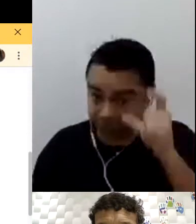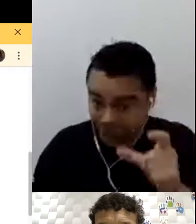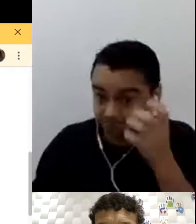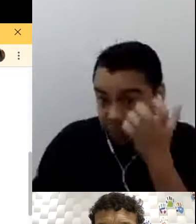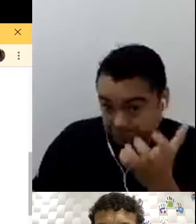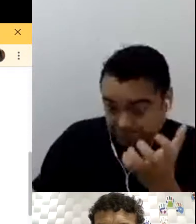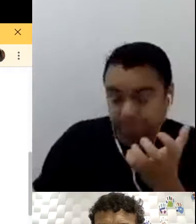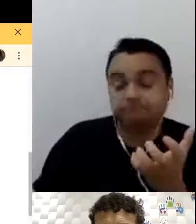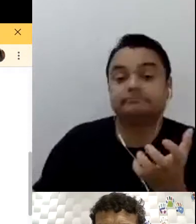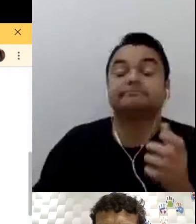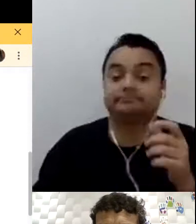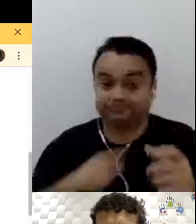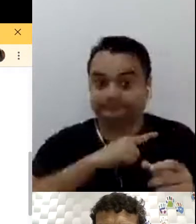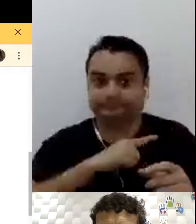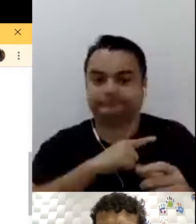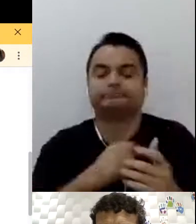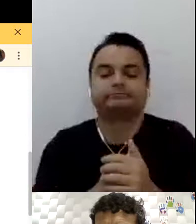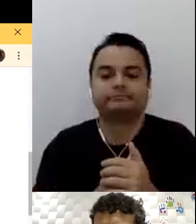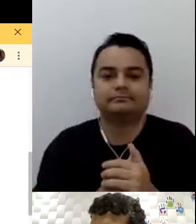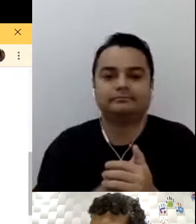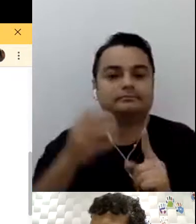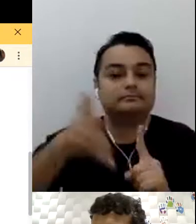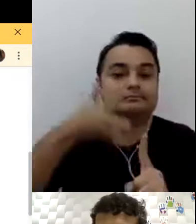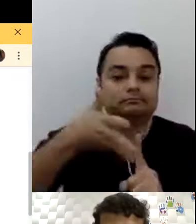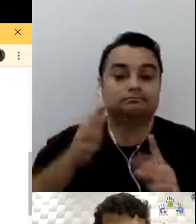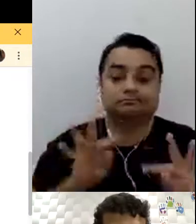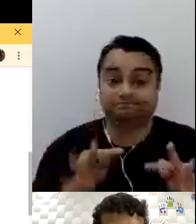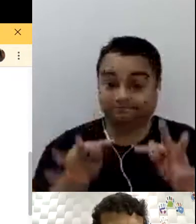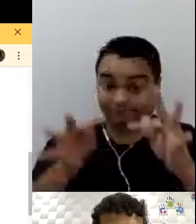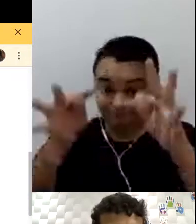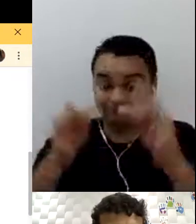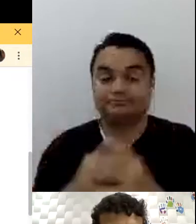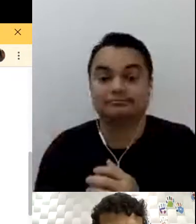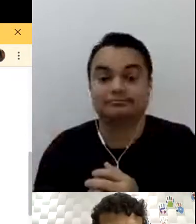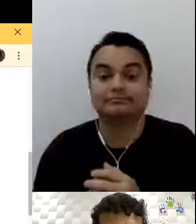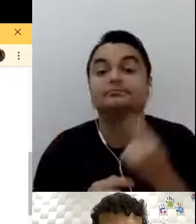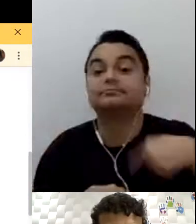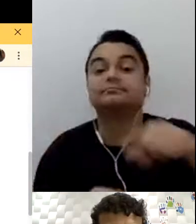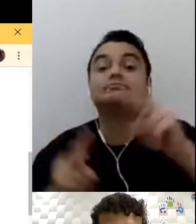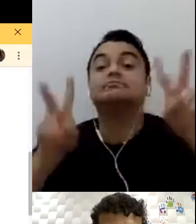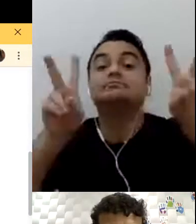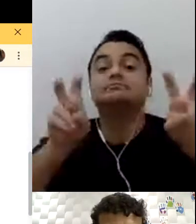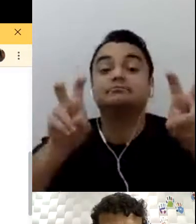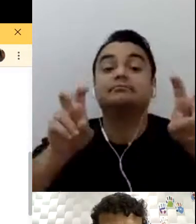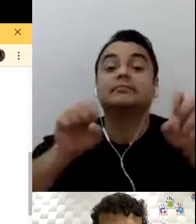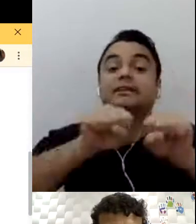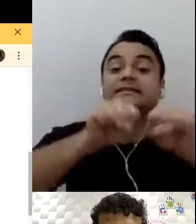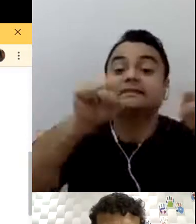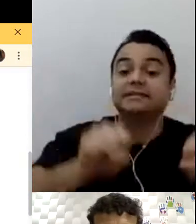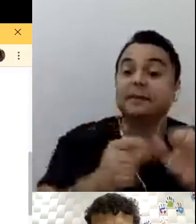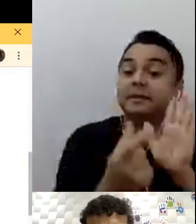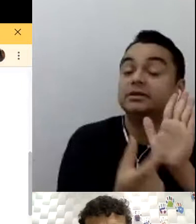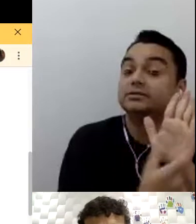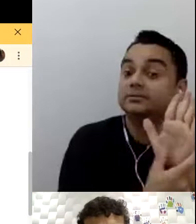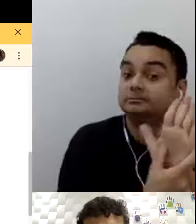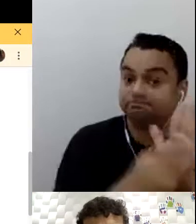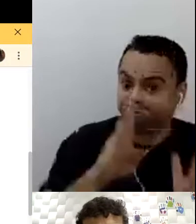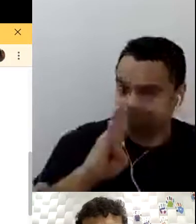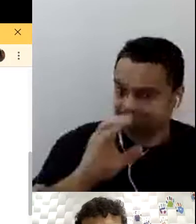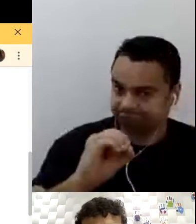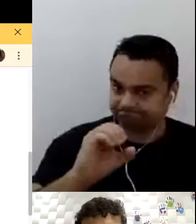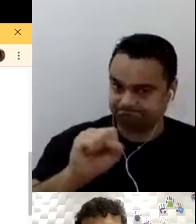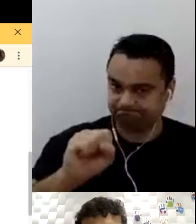gente vai ter a palestra da área de tecnologia. A gente vai falar sobre sistemas e softwares na Bosch.